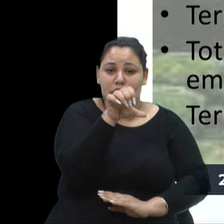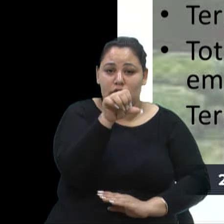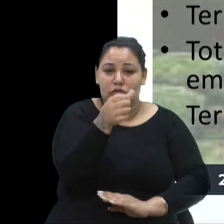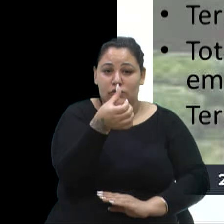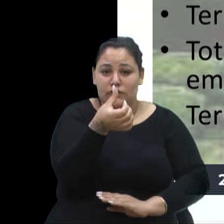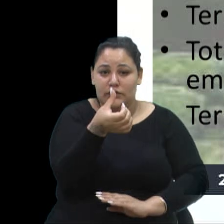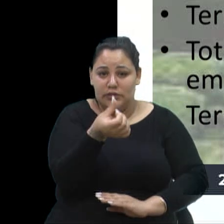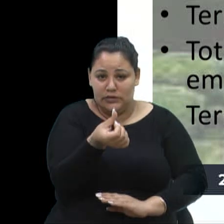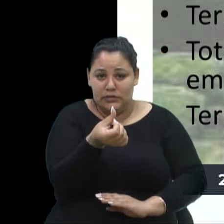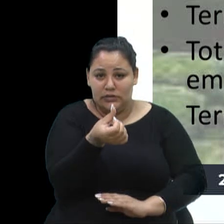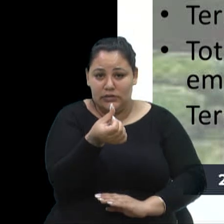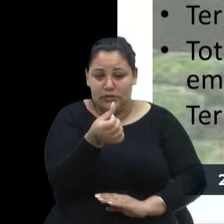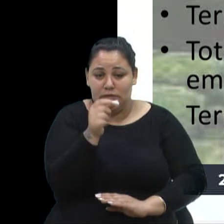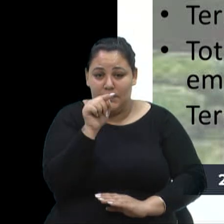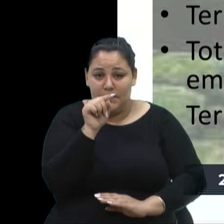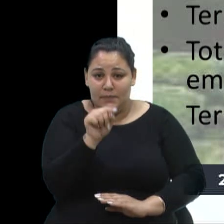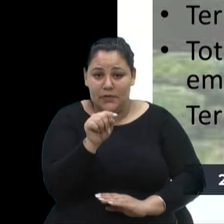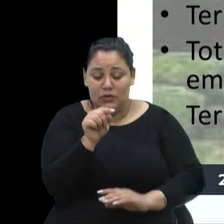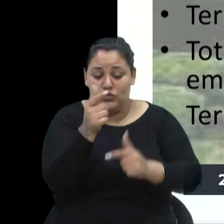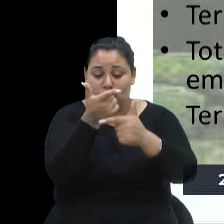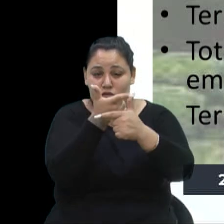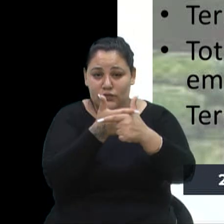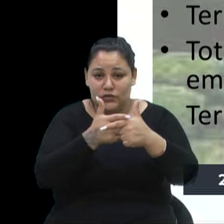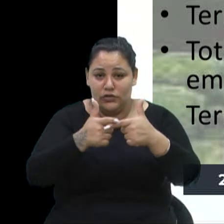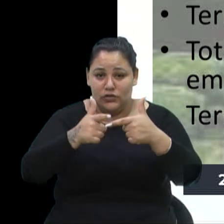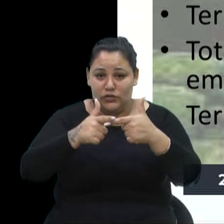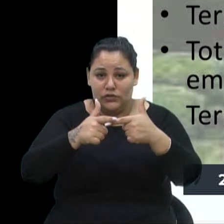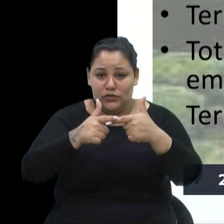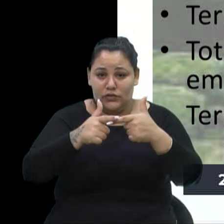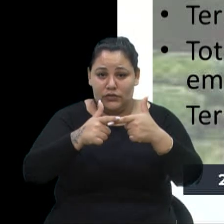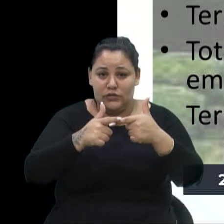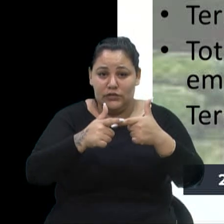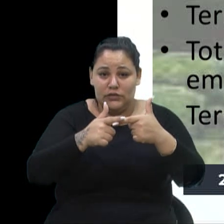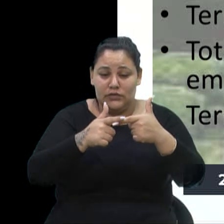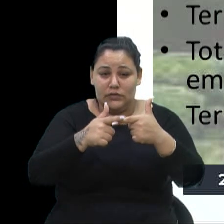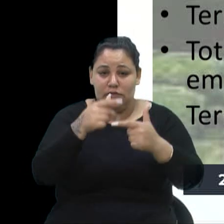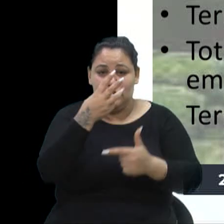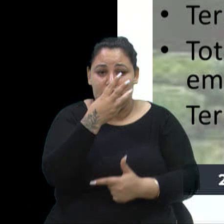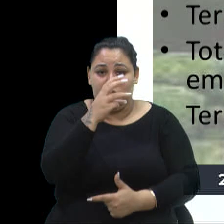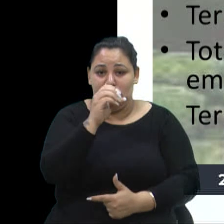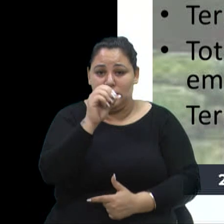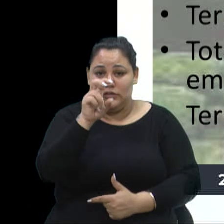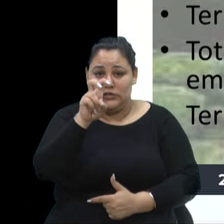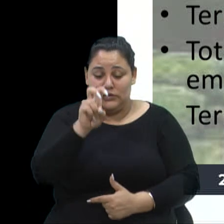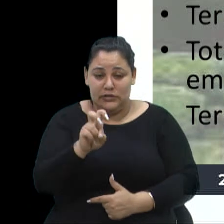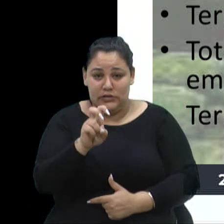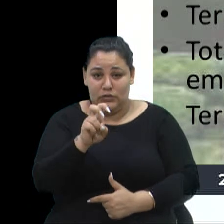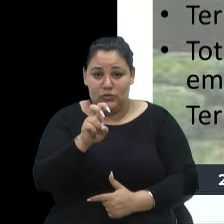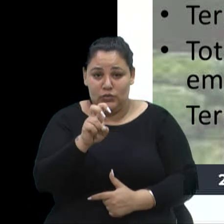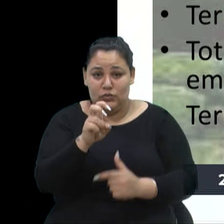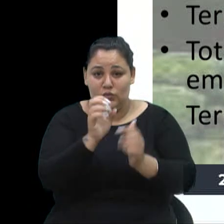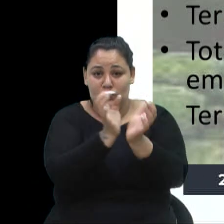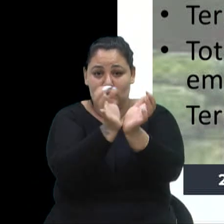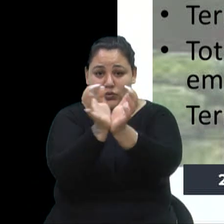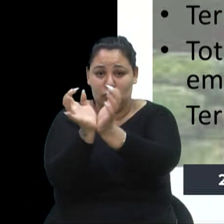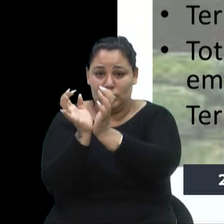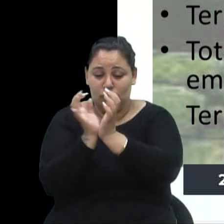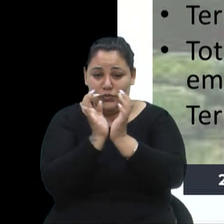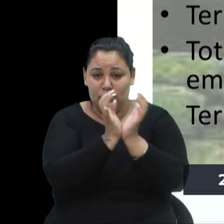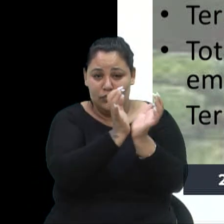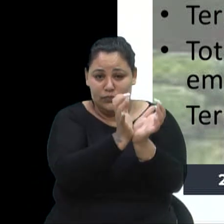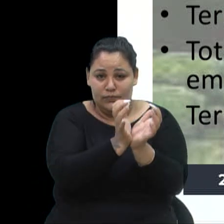896,9 mil, divididos em 305 etnias ou povos, com 274 línguas. Terras indígenas no